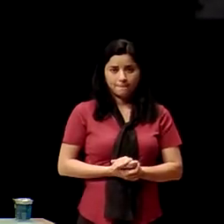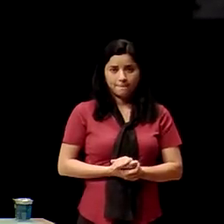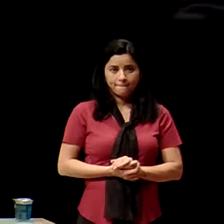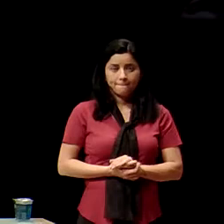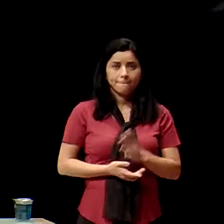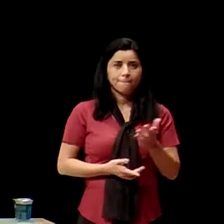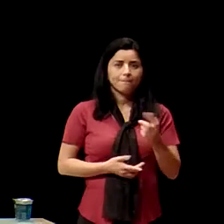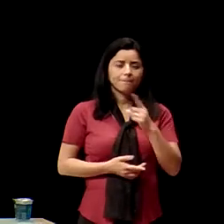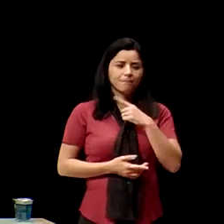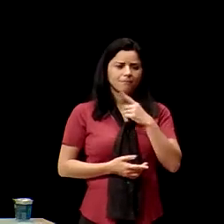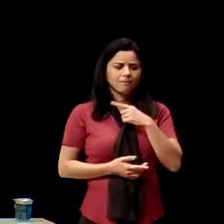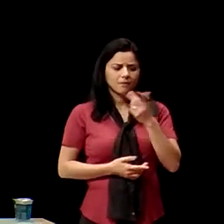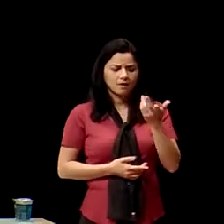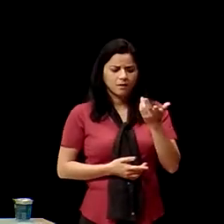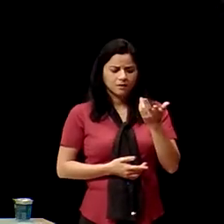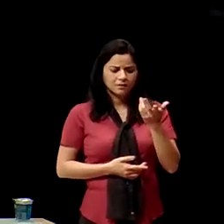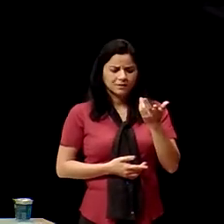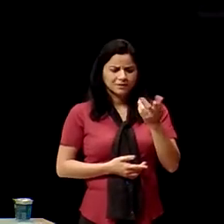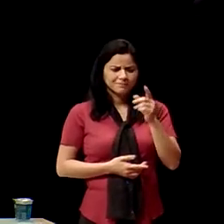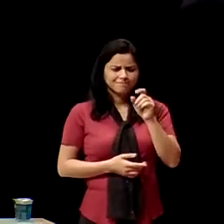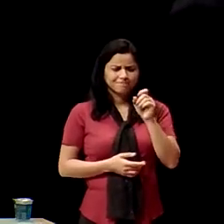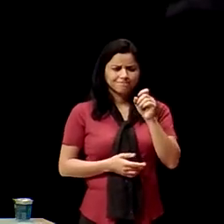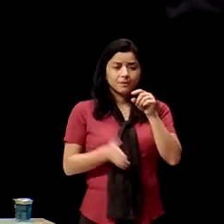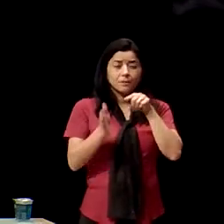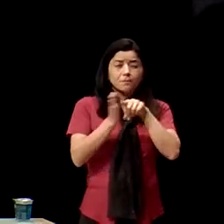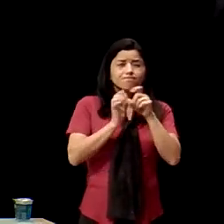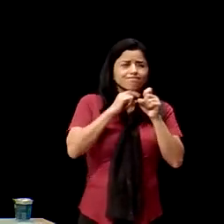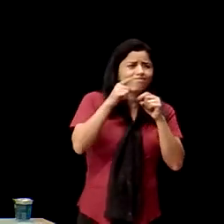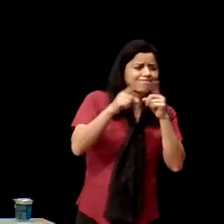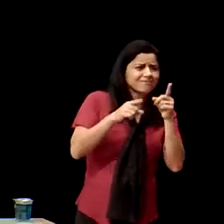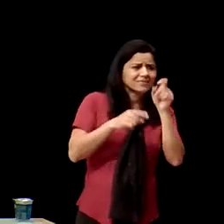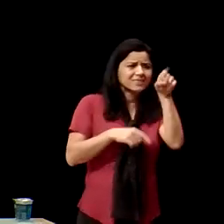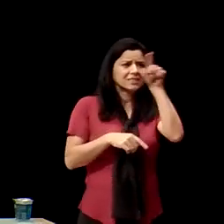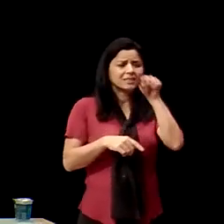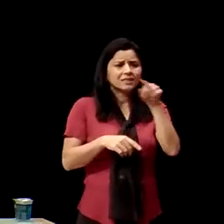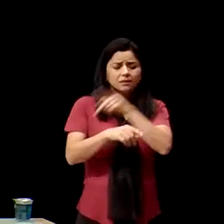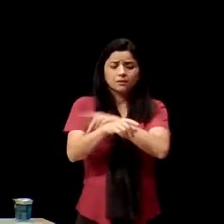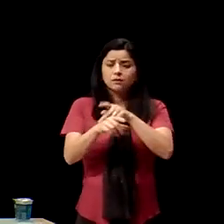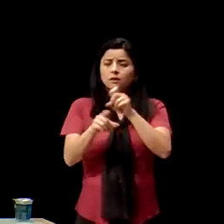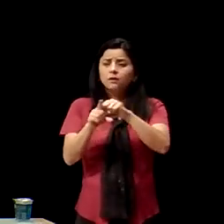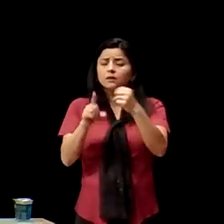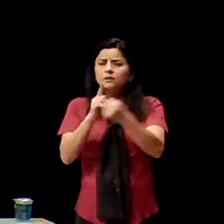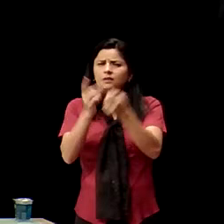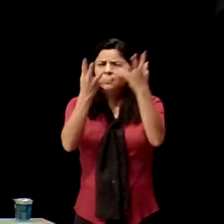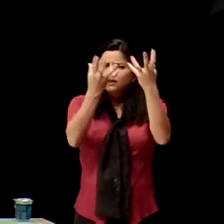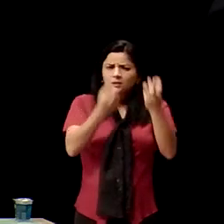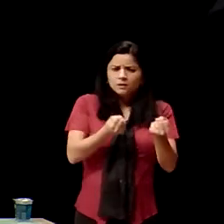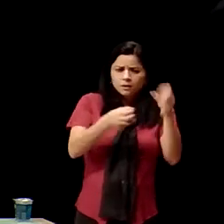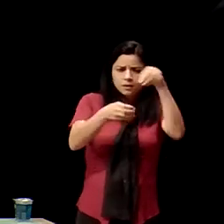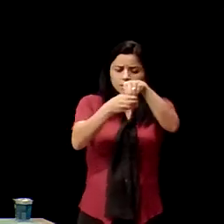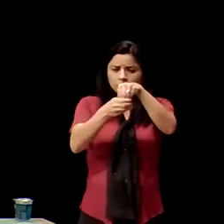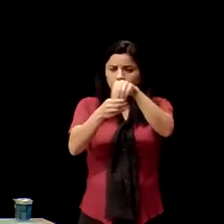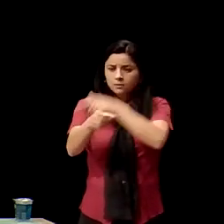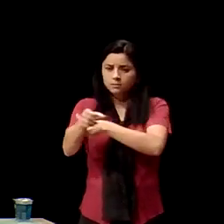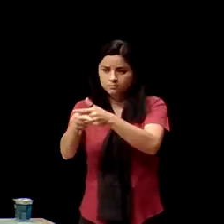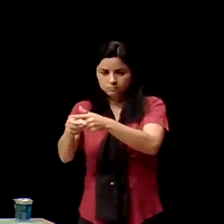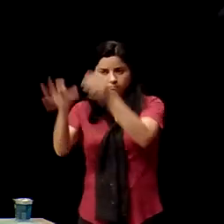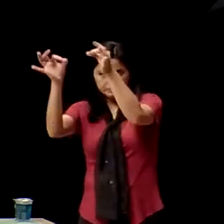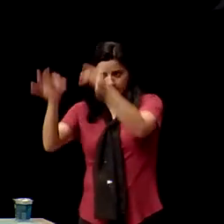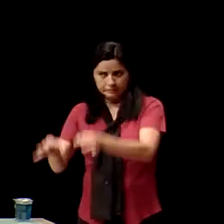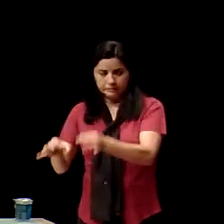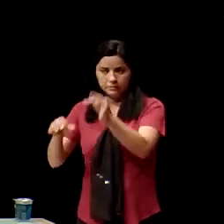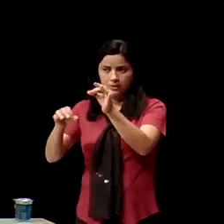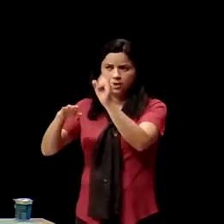defined. Existe uma grande questão sobre a pedagogia social ser considerada dentro da educação formal e também